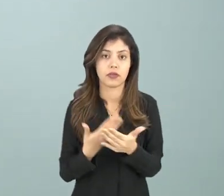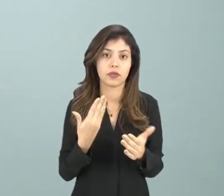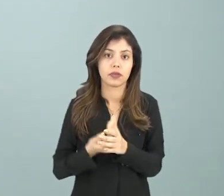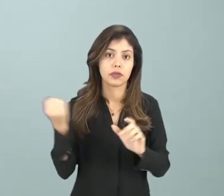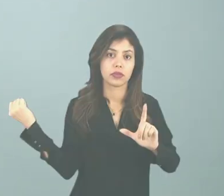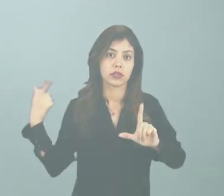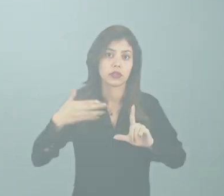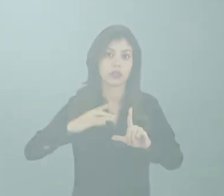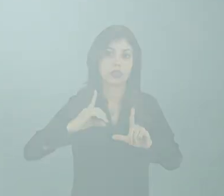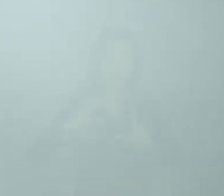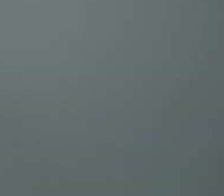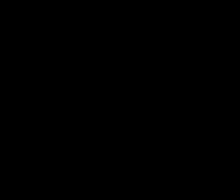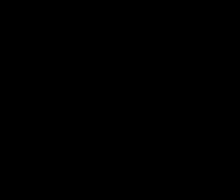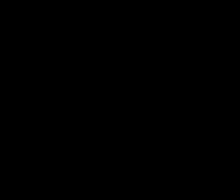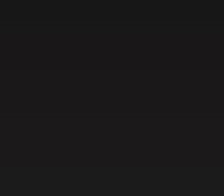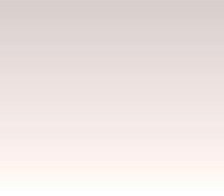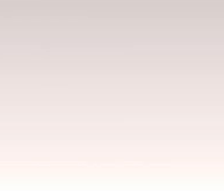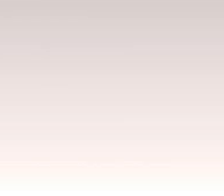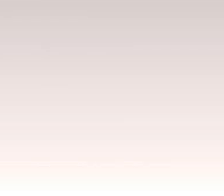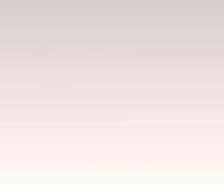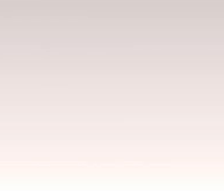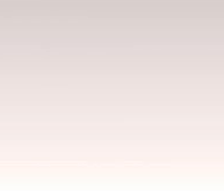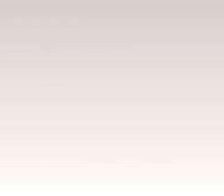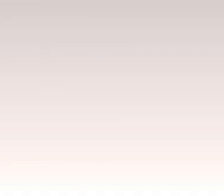acesso à plataforma educ